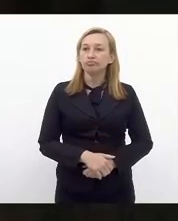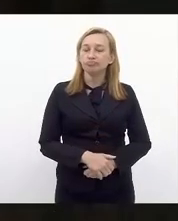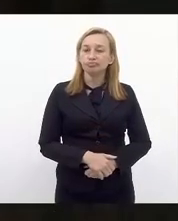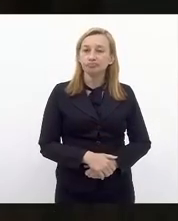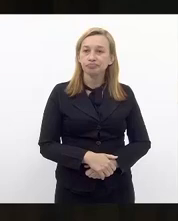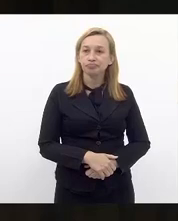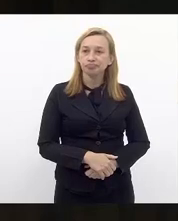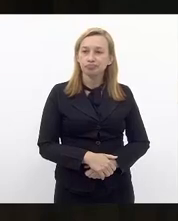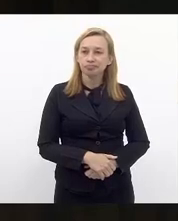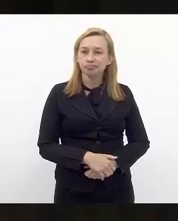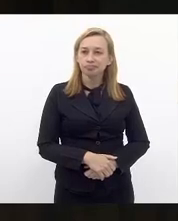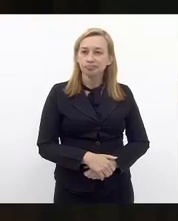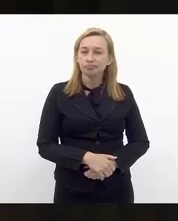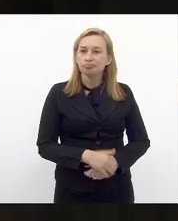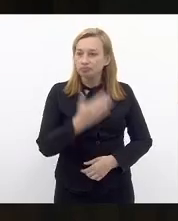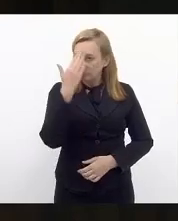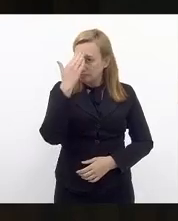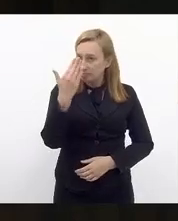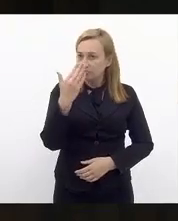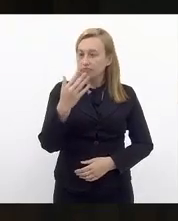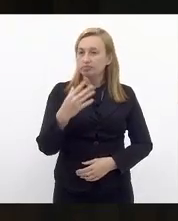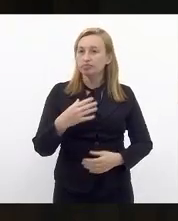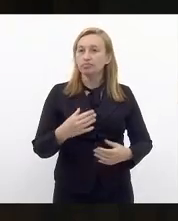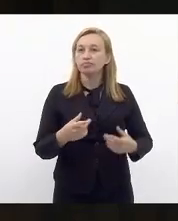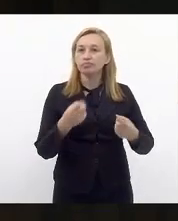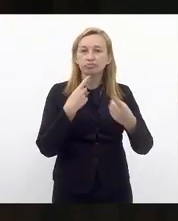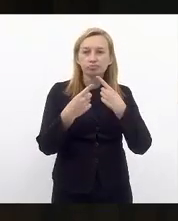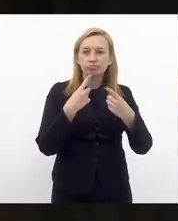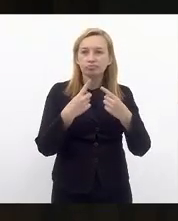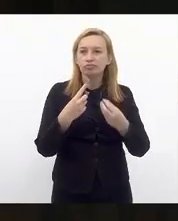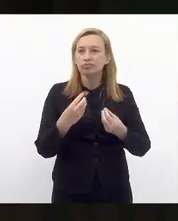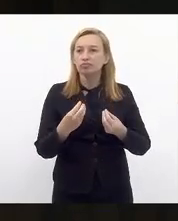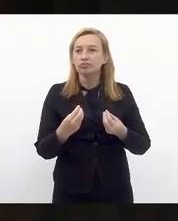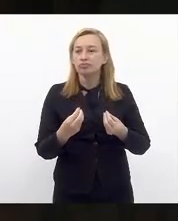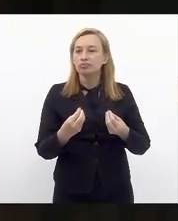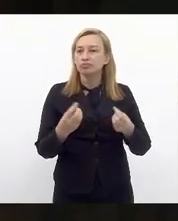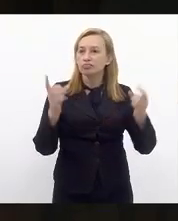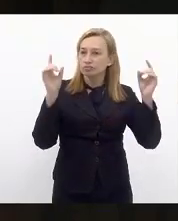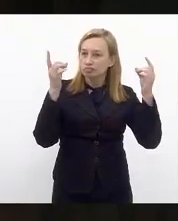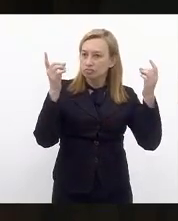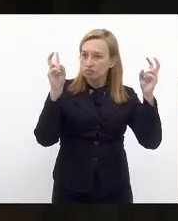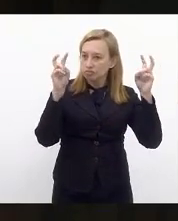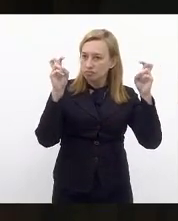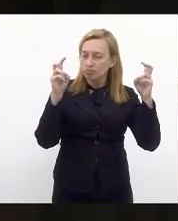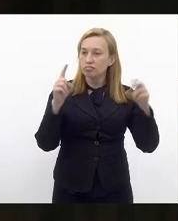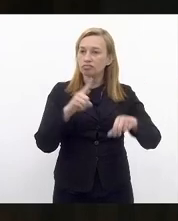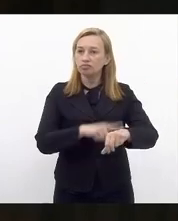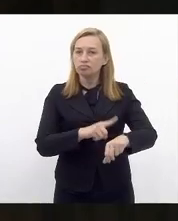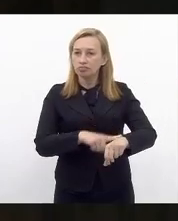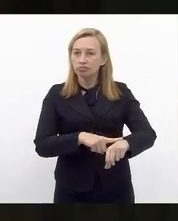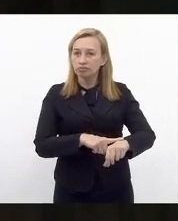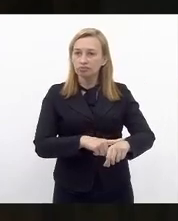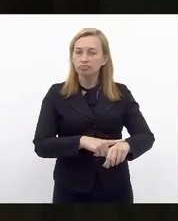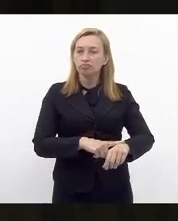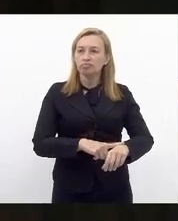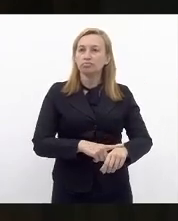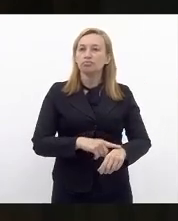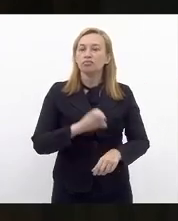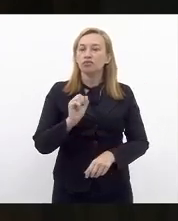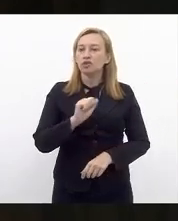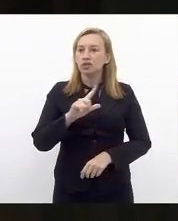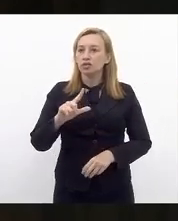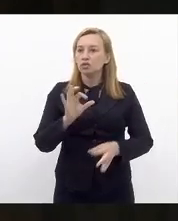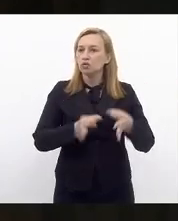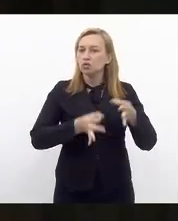abre o agradeço é para disposição de discutir como extrato lá questão pontual nesse momento exclusivo aos Oficiais de Justiça avaliadores